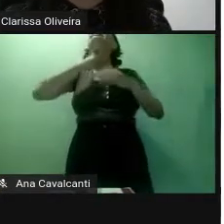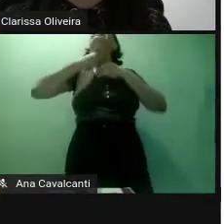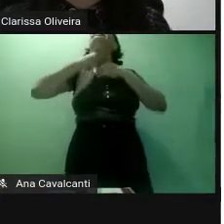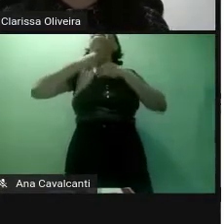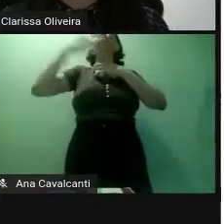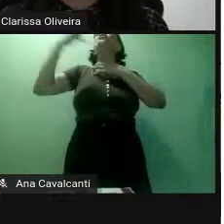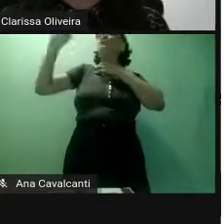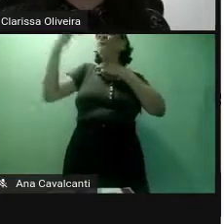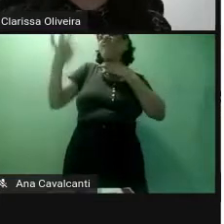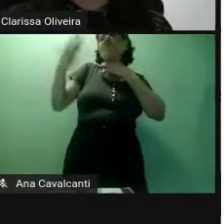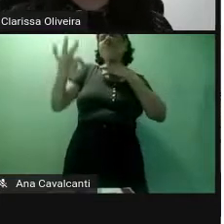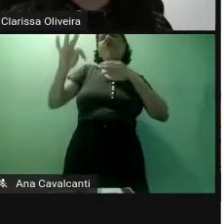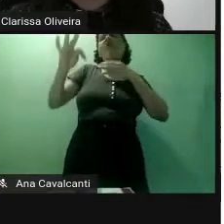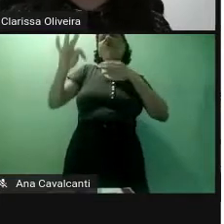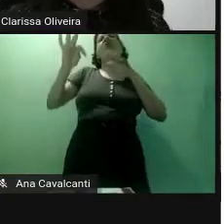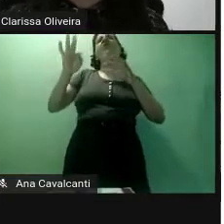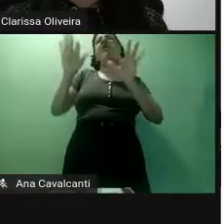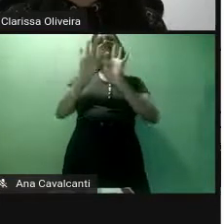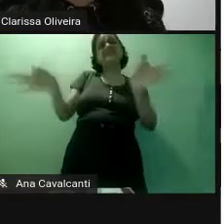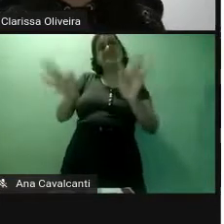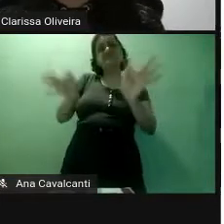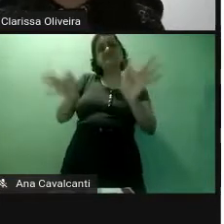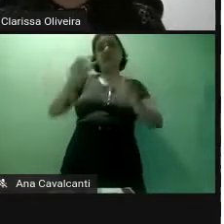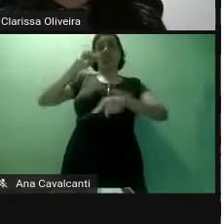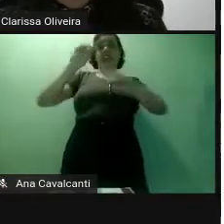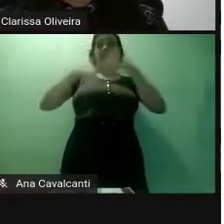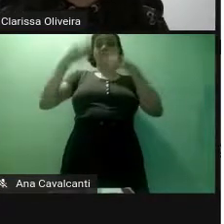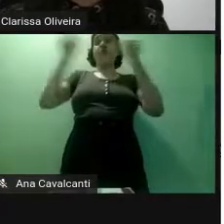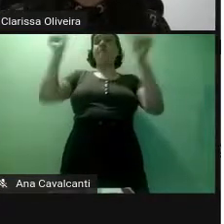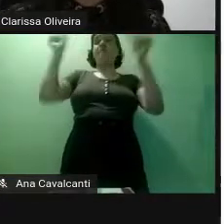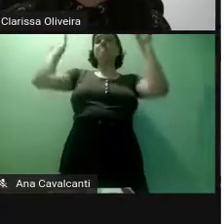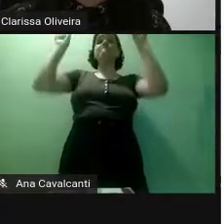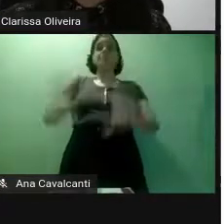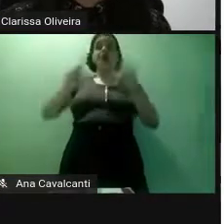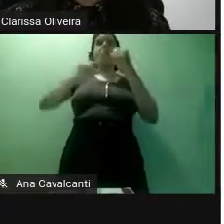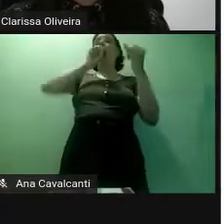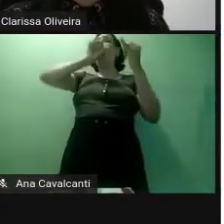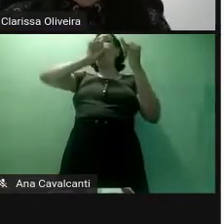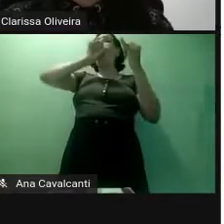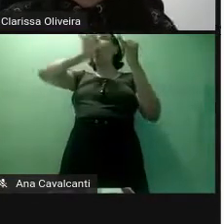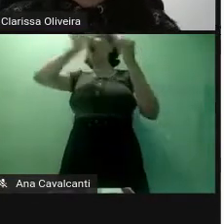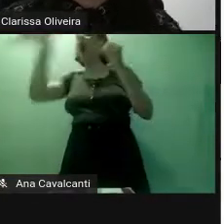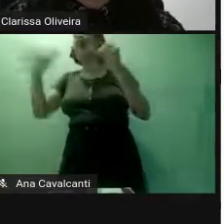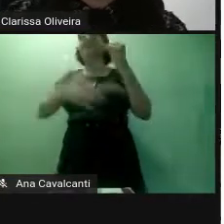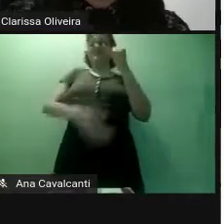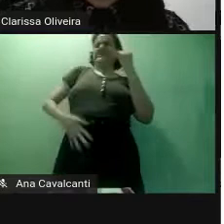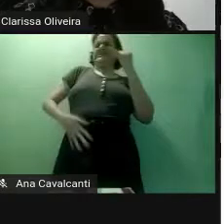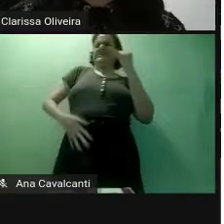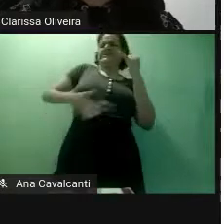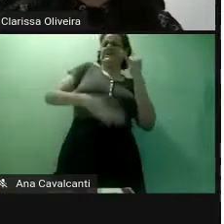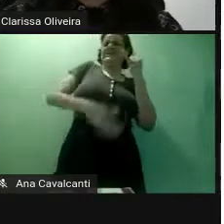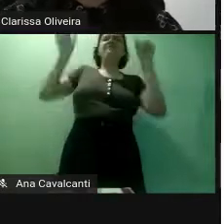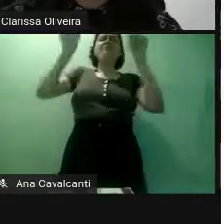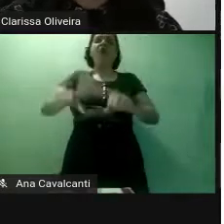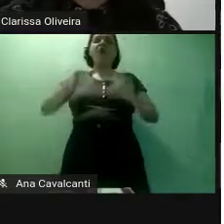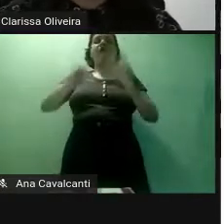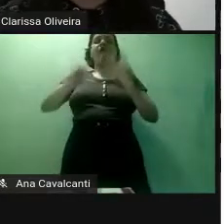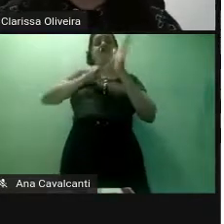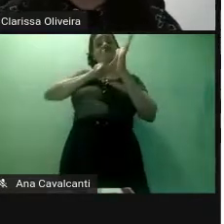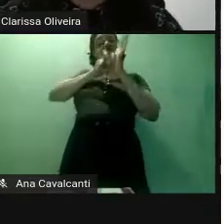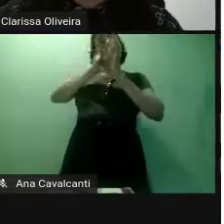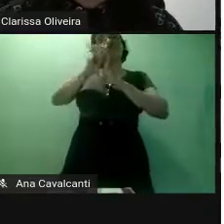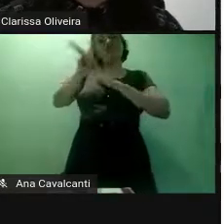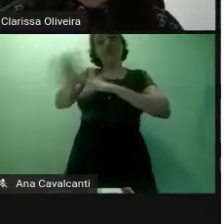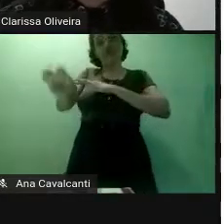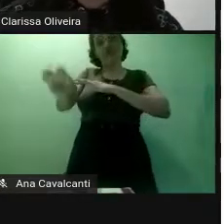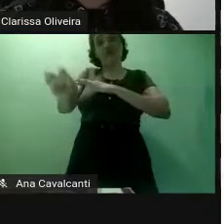e depois começou com náusea, com vômito e diarreia. Porque esse vírus ele também tem uma certa